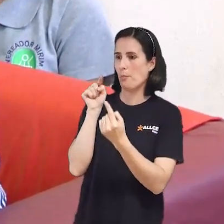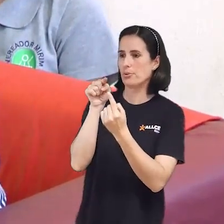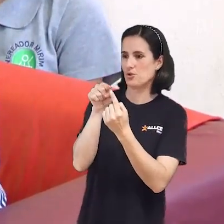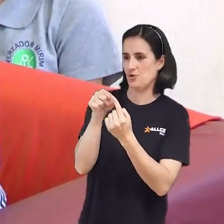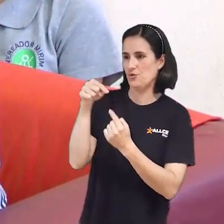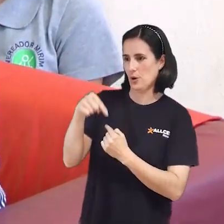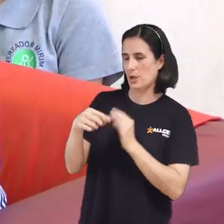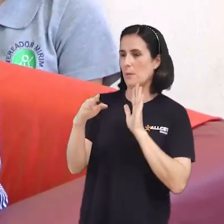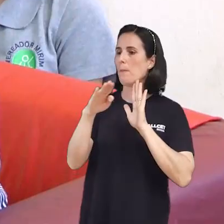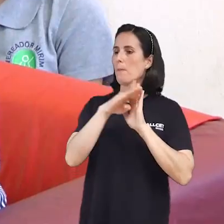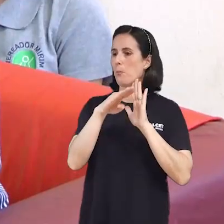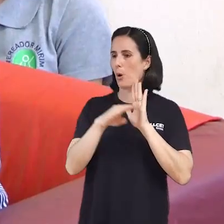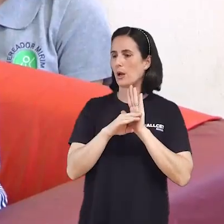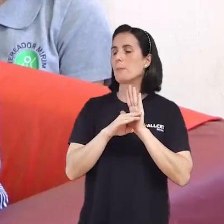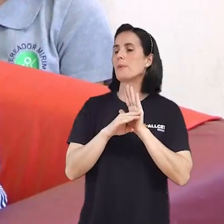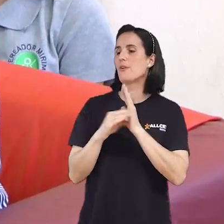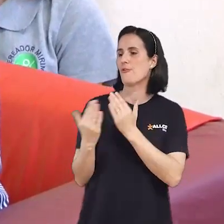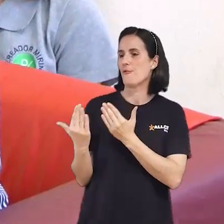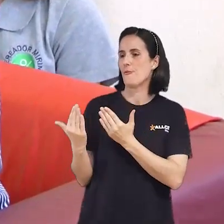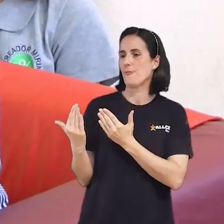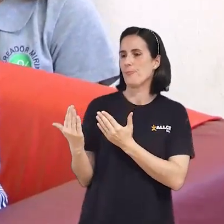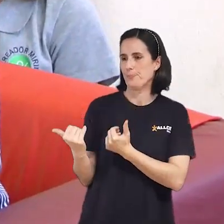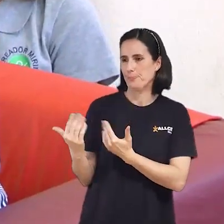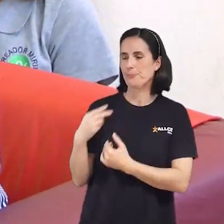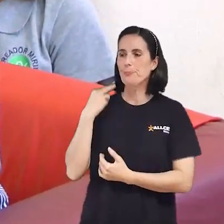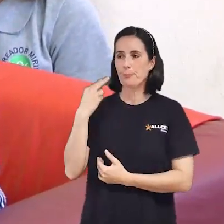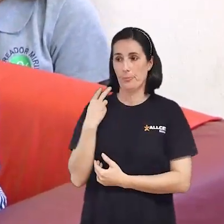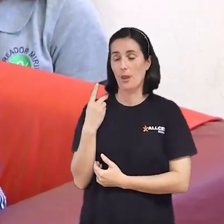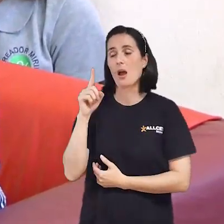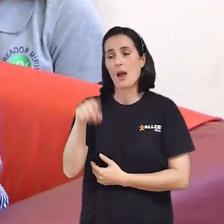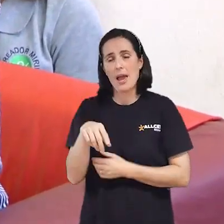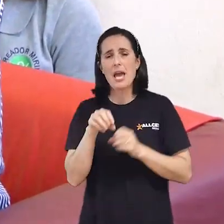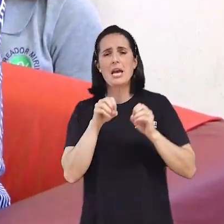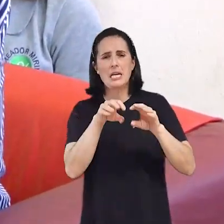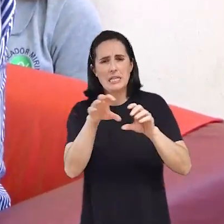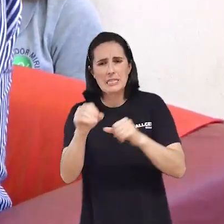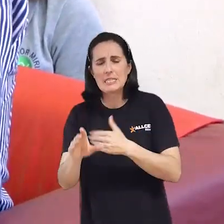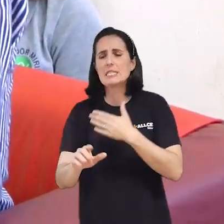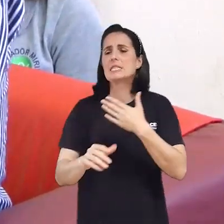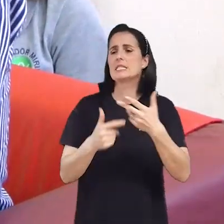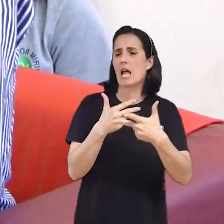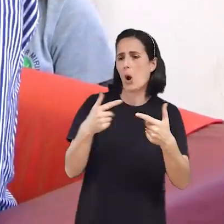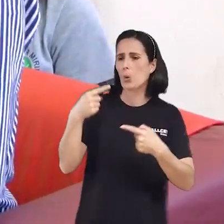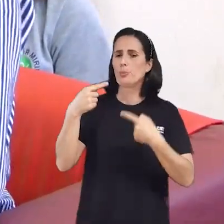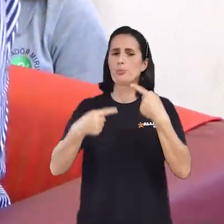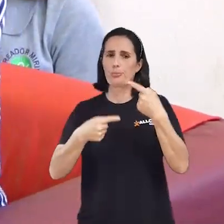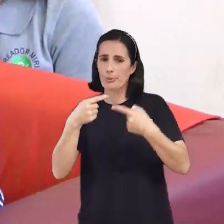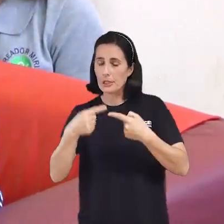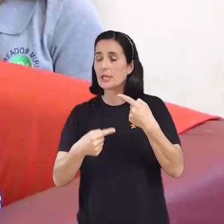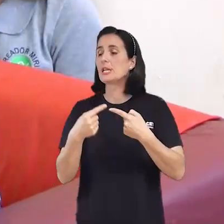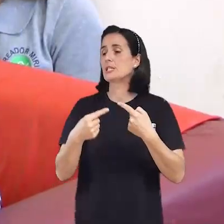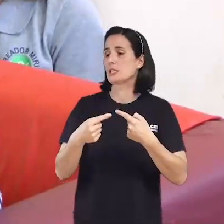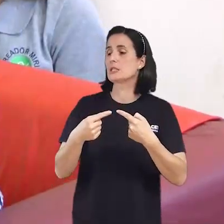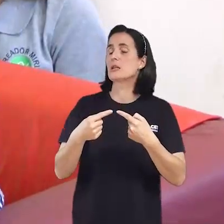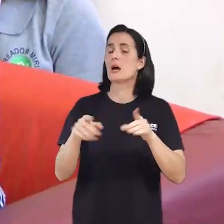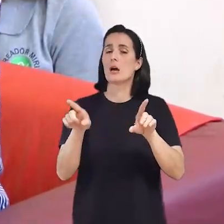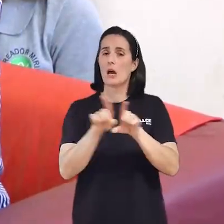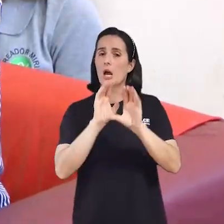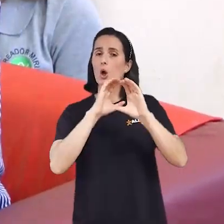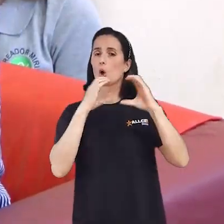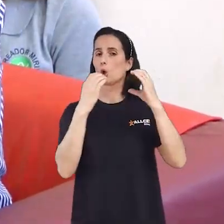que a responsabilidade de vocês, eu acho que é um pouco maior do que a minha até, porque vocês têm ainda quantos anos de vida política pela